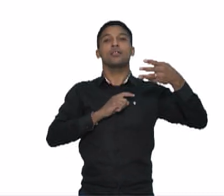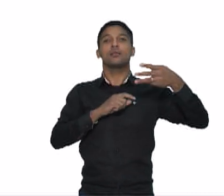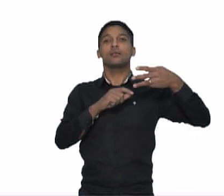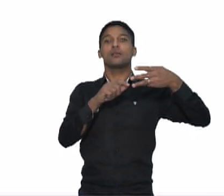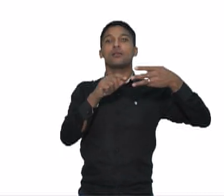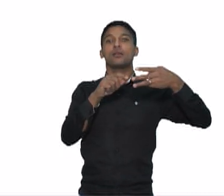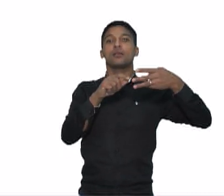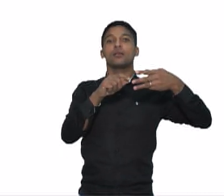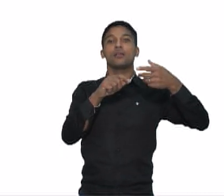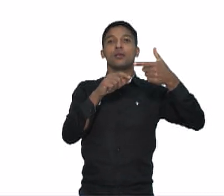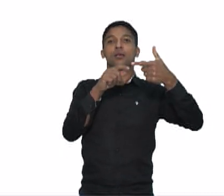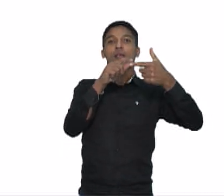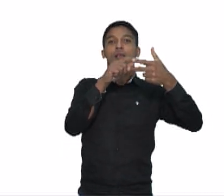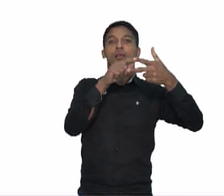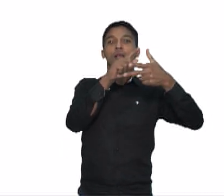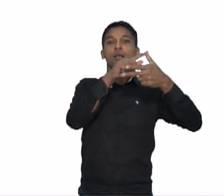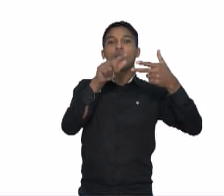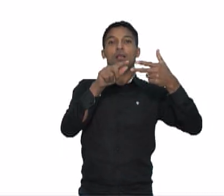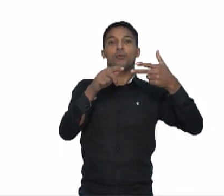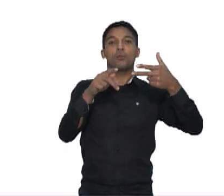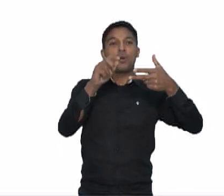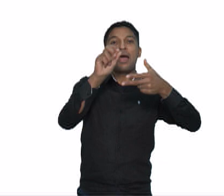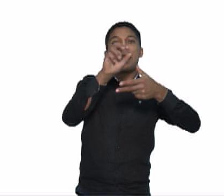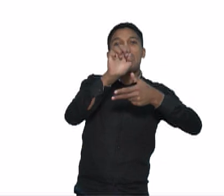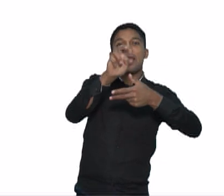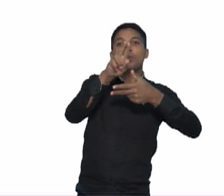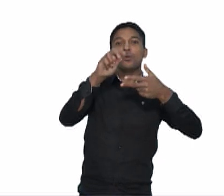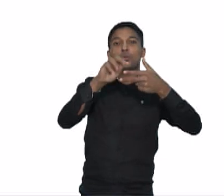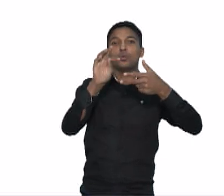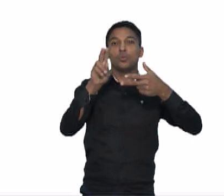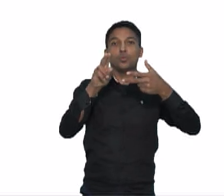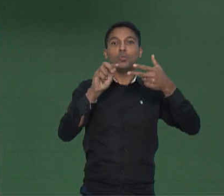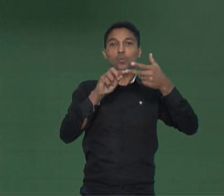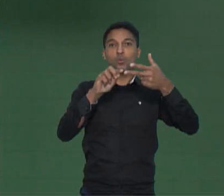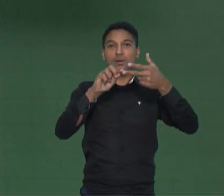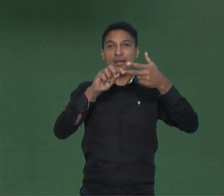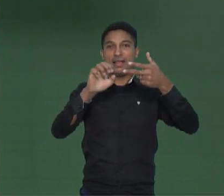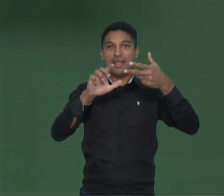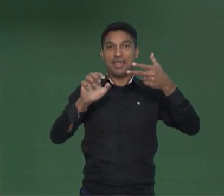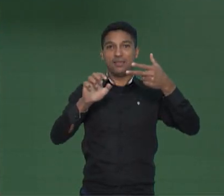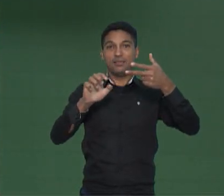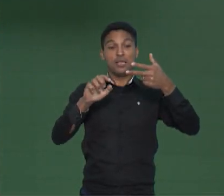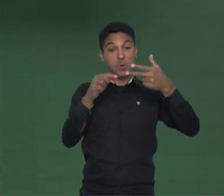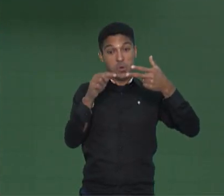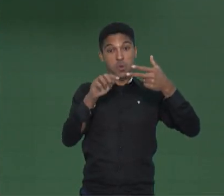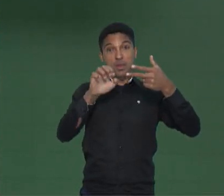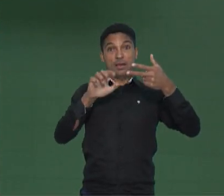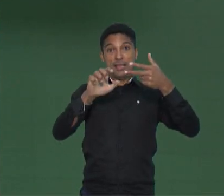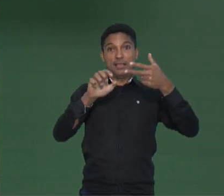a, no lugar da palavra Bia, um pronome feminino no lugar de um nome feminino.